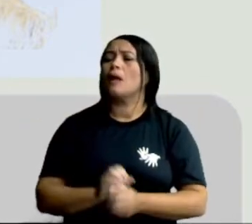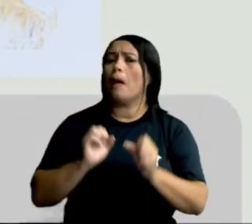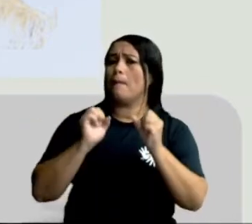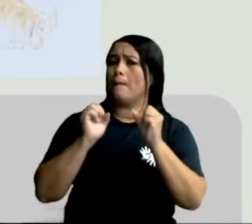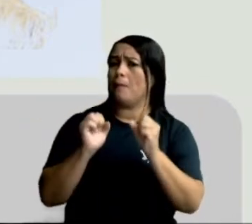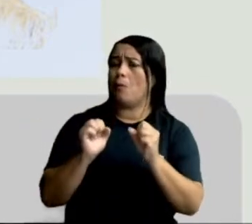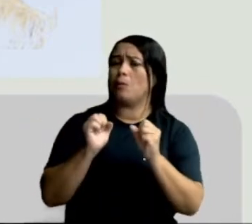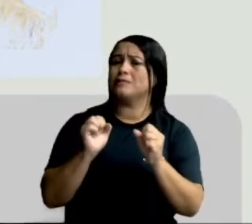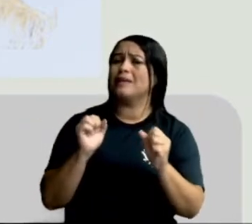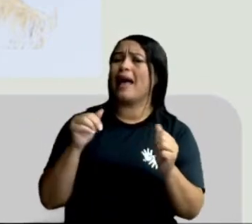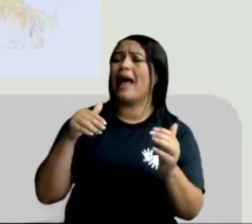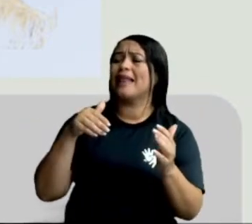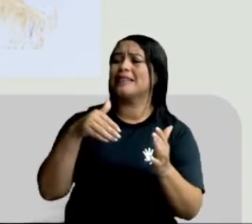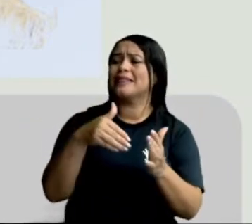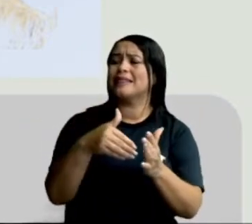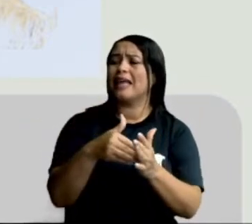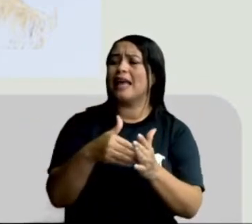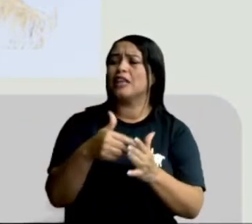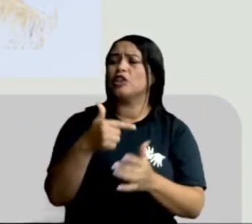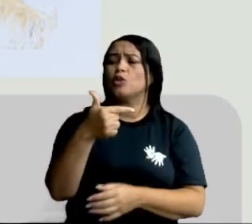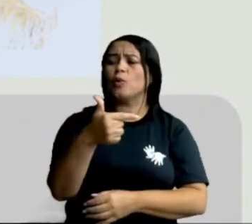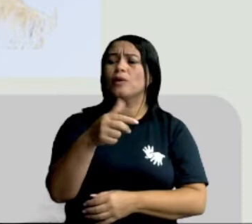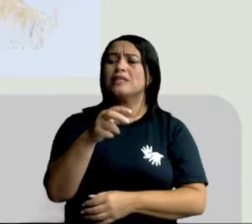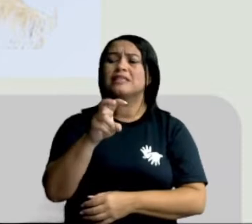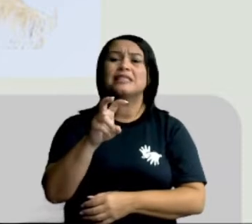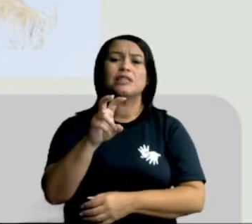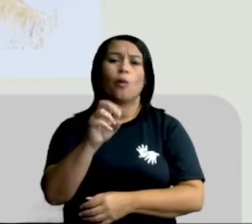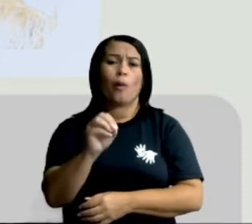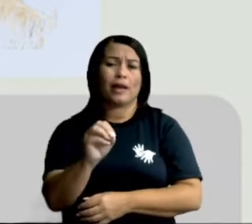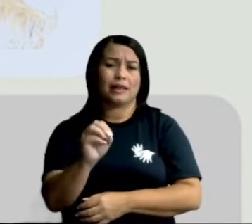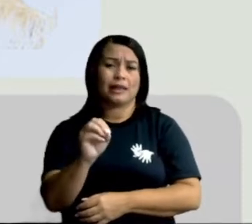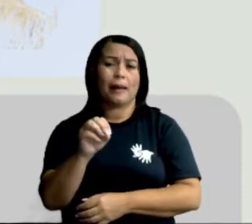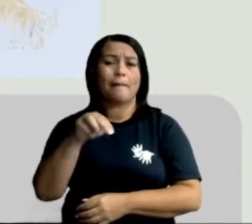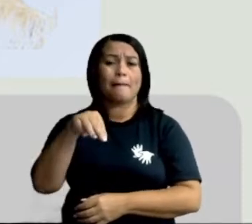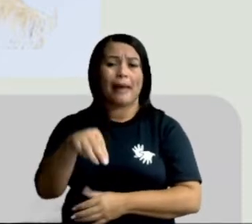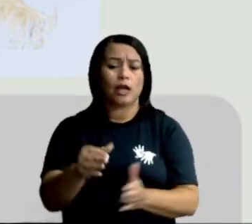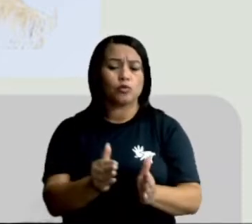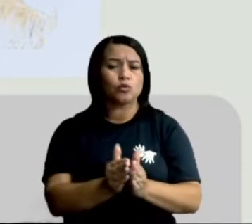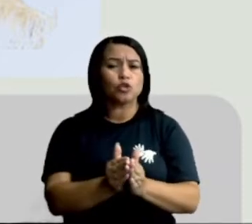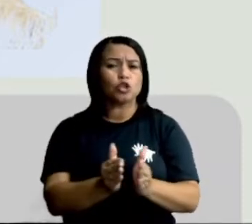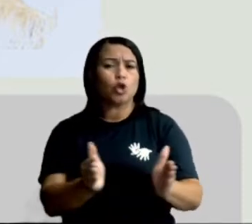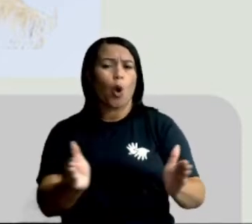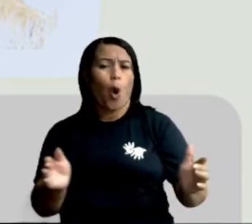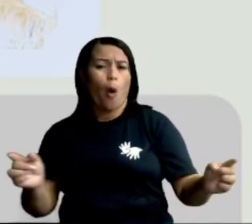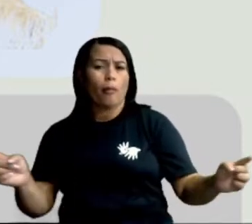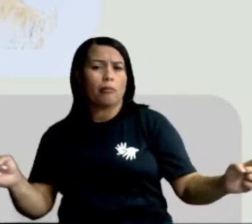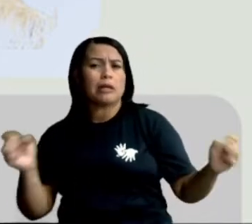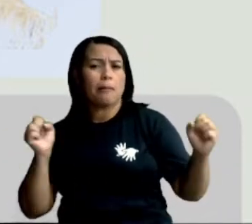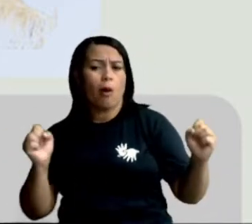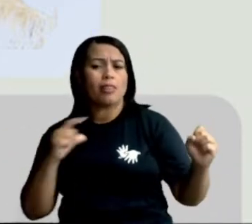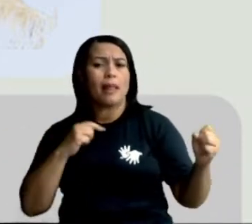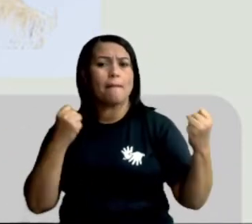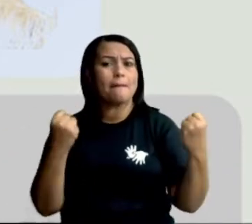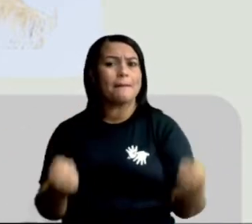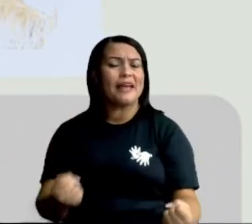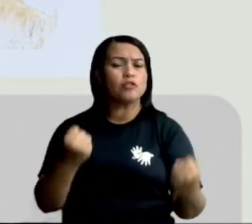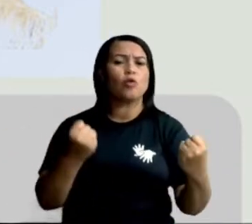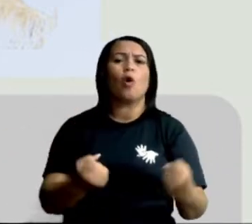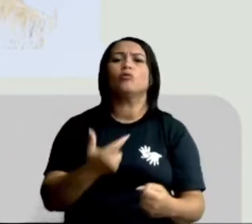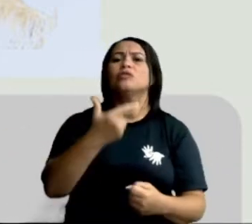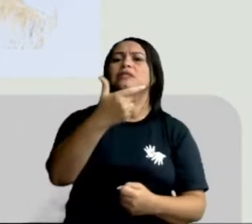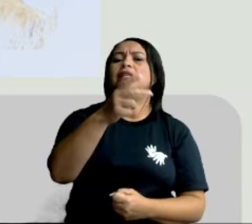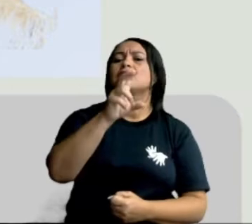Pode chegar até 2,50 metros de comprimento e chegar a pesar 250